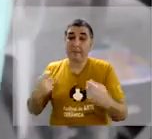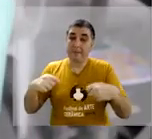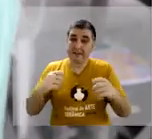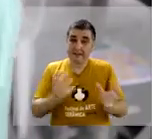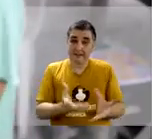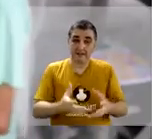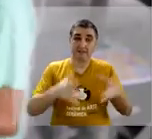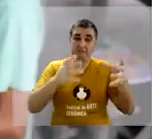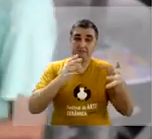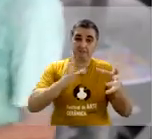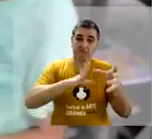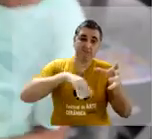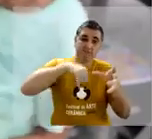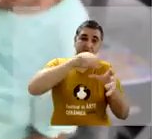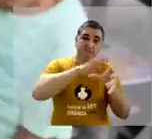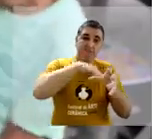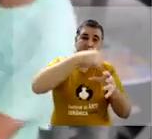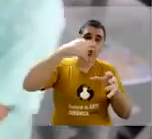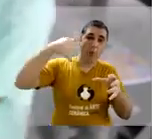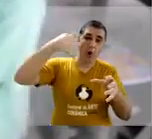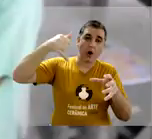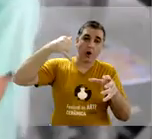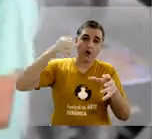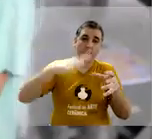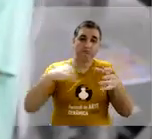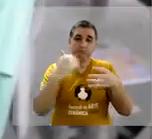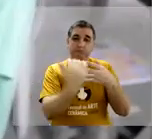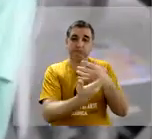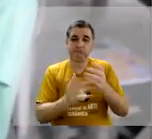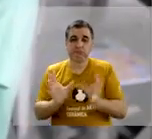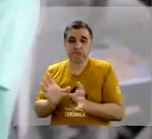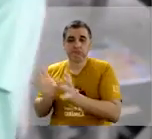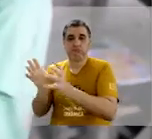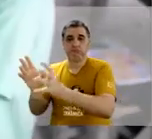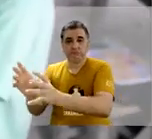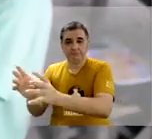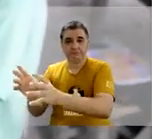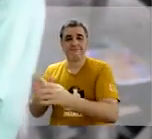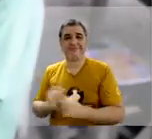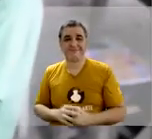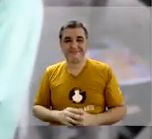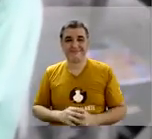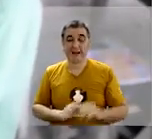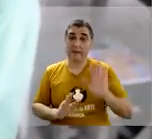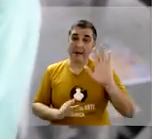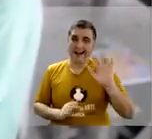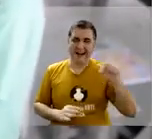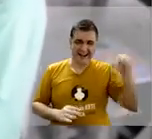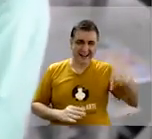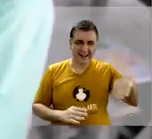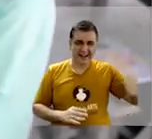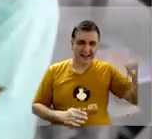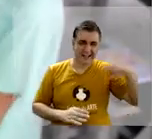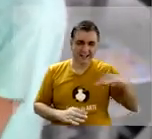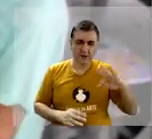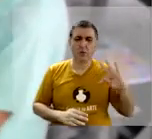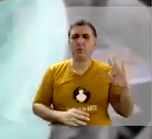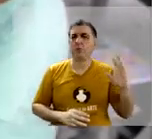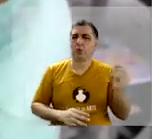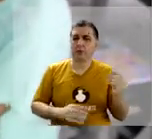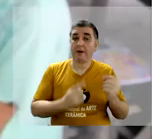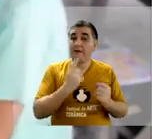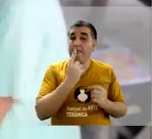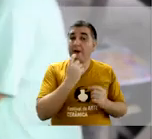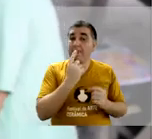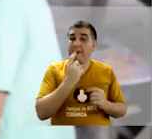comida, porque não fica muito. Mas agora, se não for preta, não vende. Mas o daqui mesmo é vermelho. Mas a